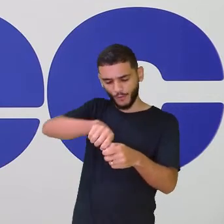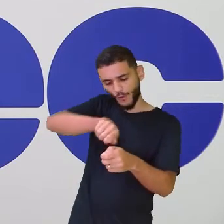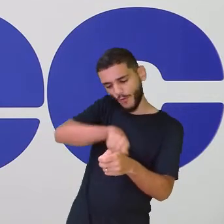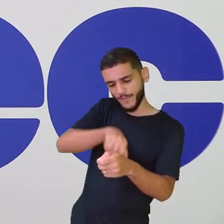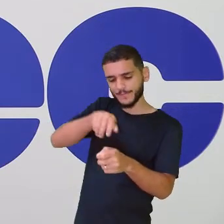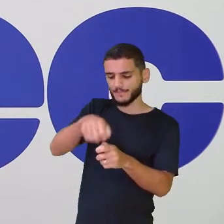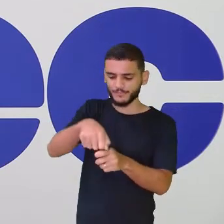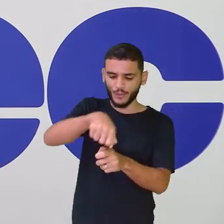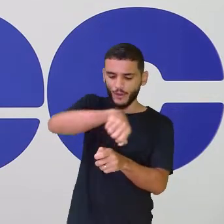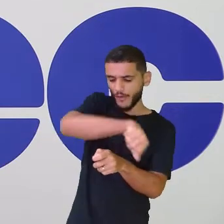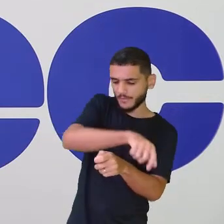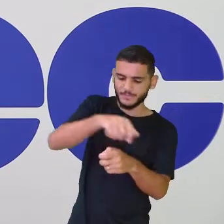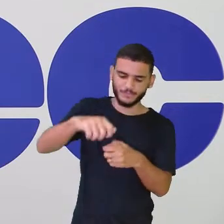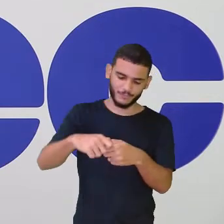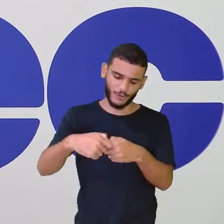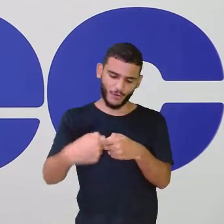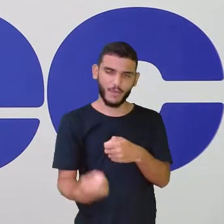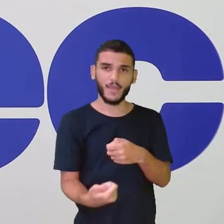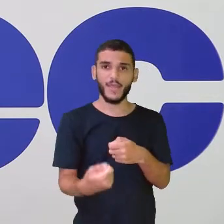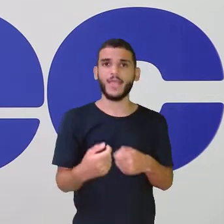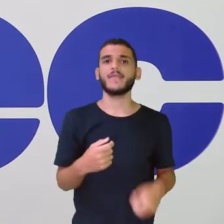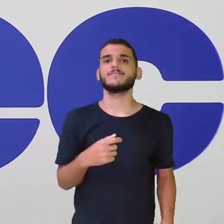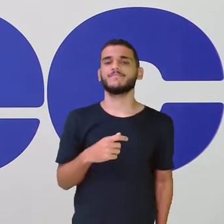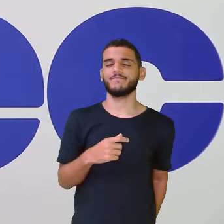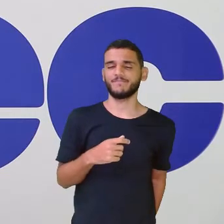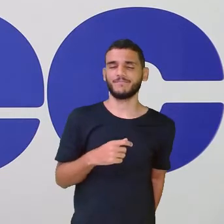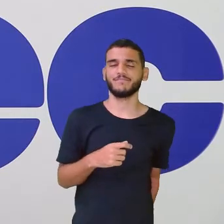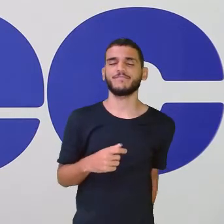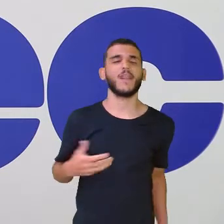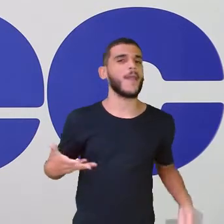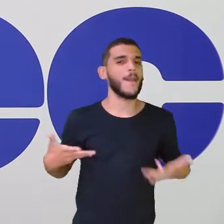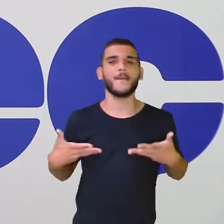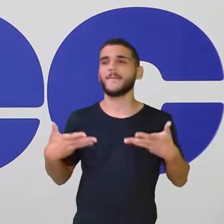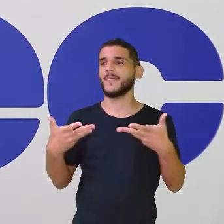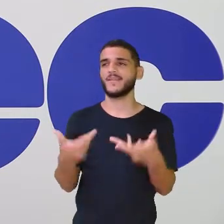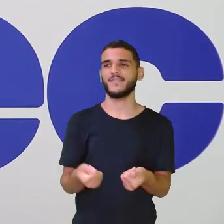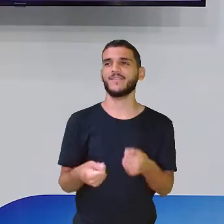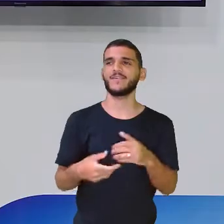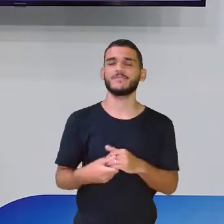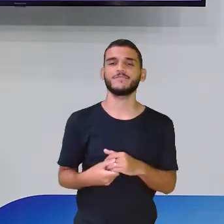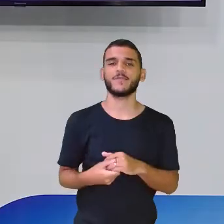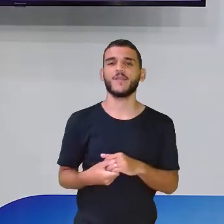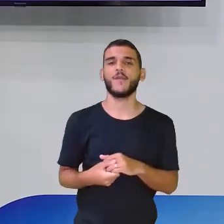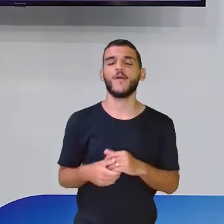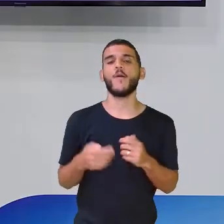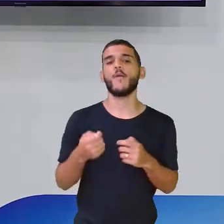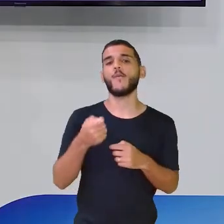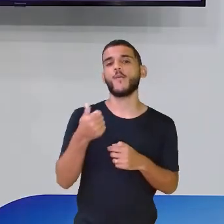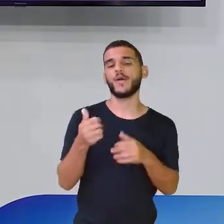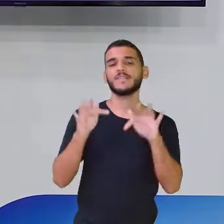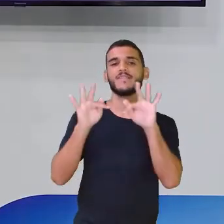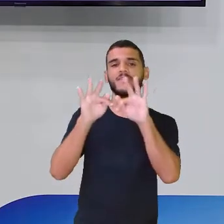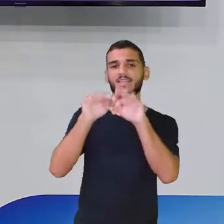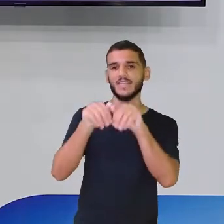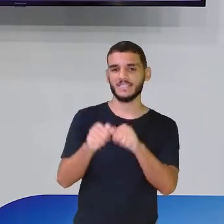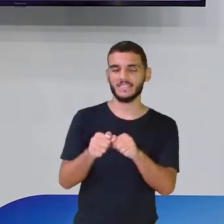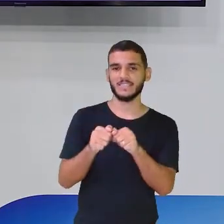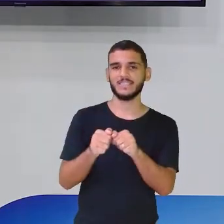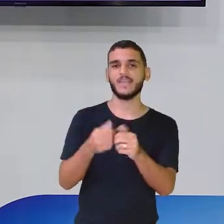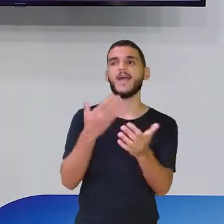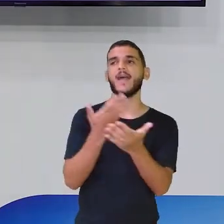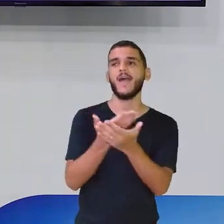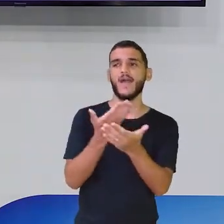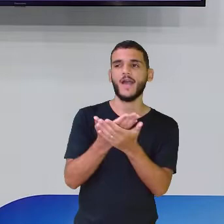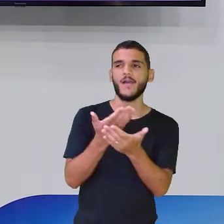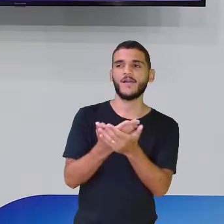capta aquele... Né? É maravilhoso. Olha, a gente está pertinho do final, a gente não vai conseguir concluir essa aula de